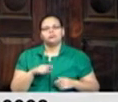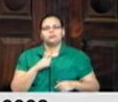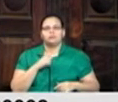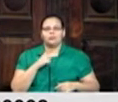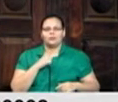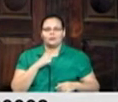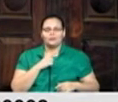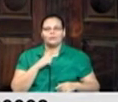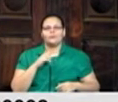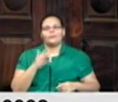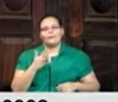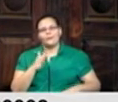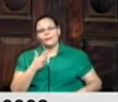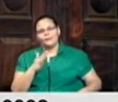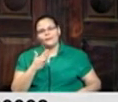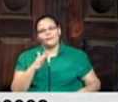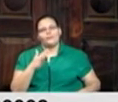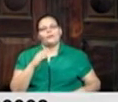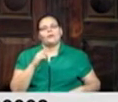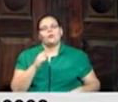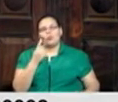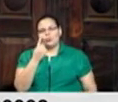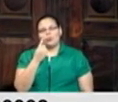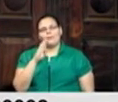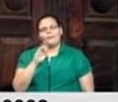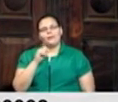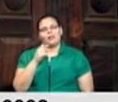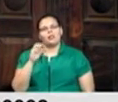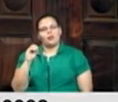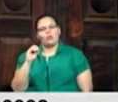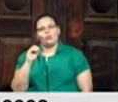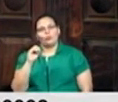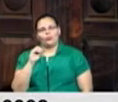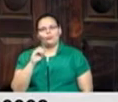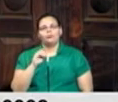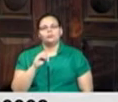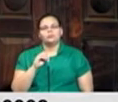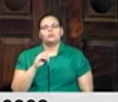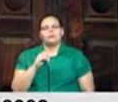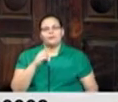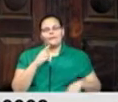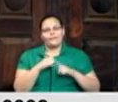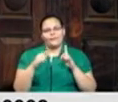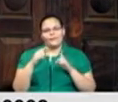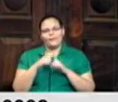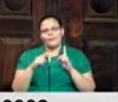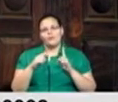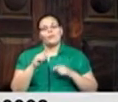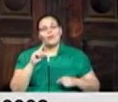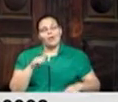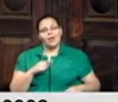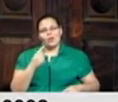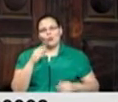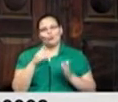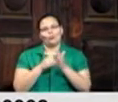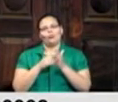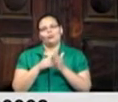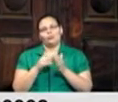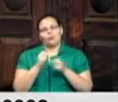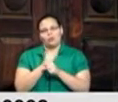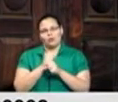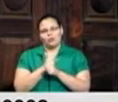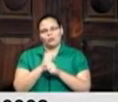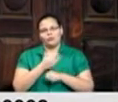pedalada de aproximadamente 1,5 bilhão. Isto é, era o último ano do